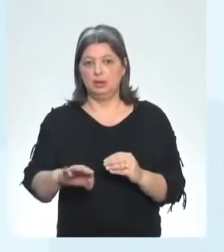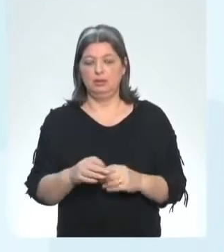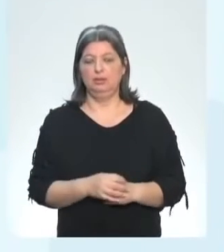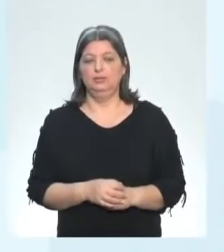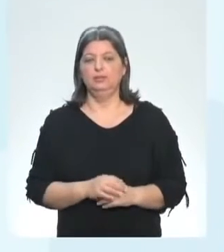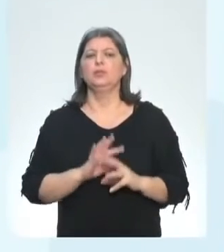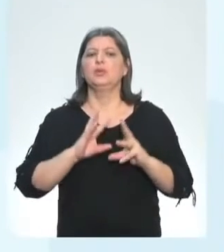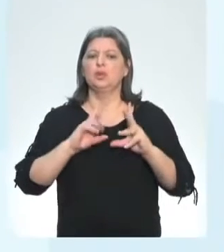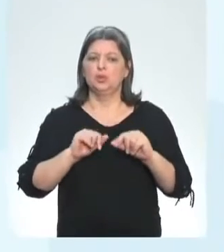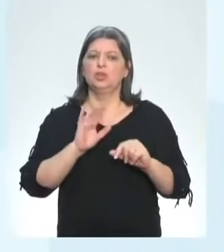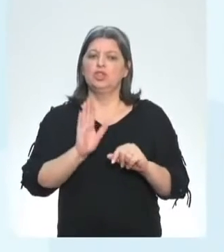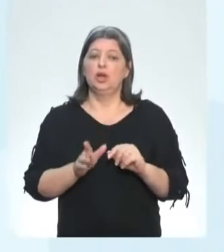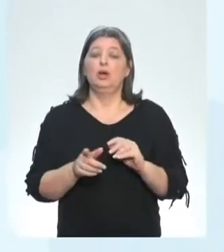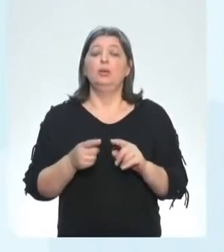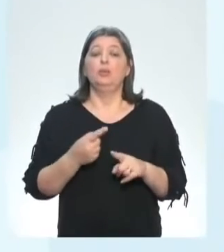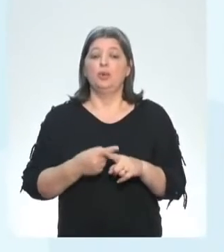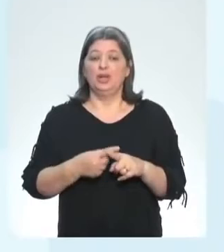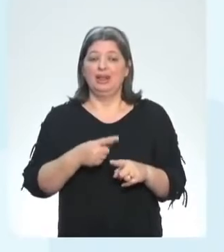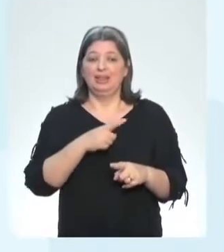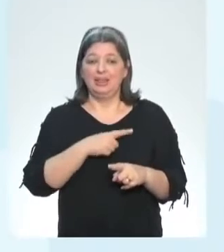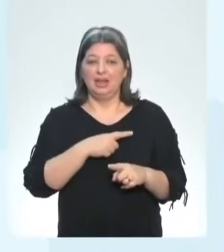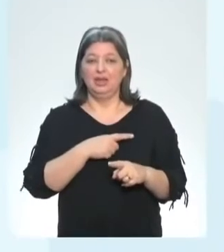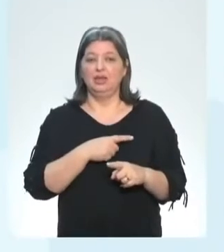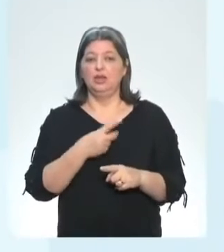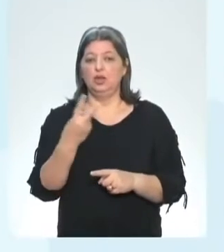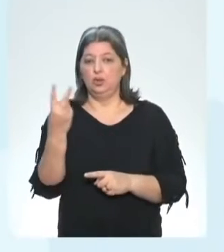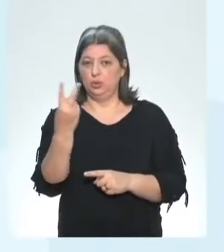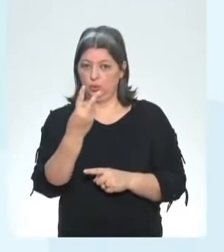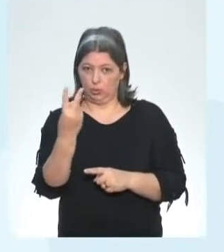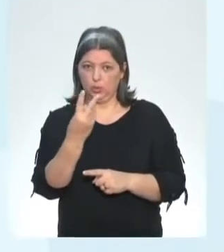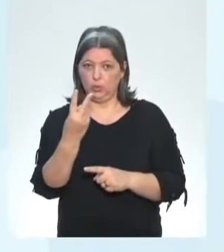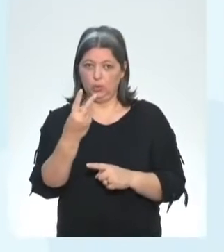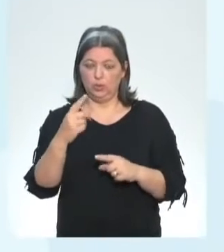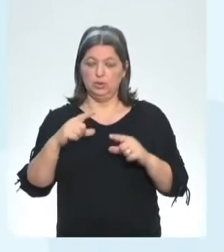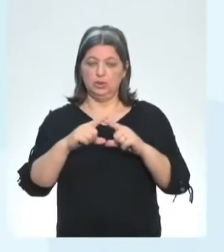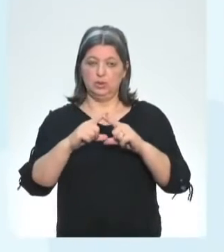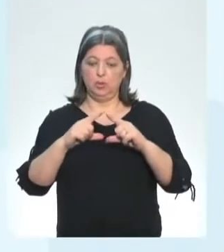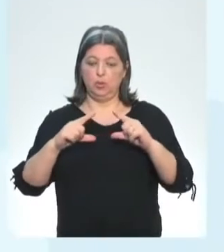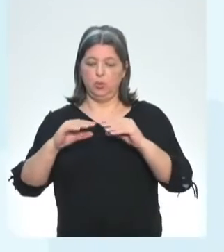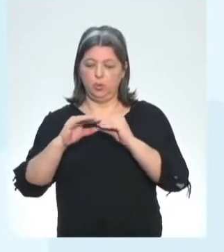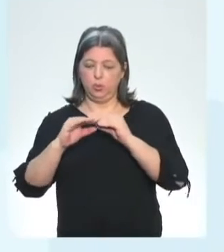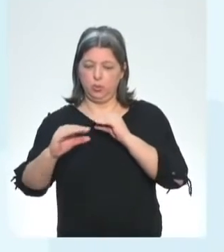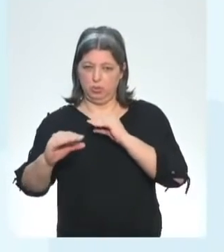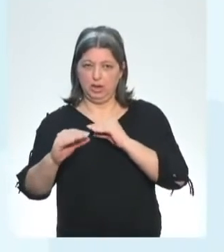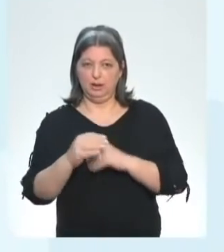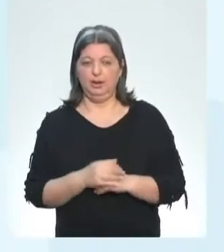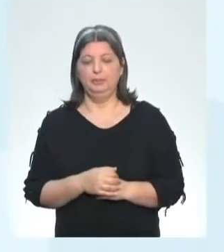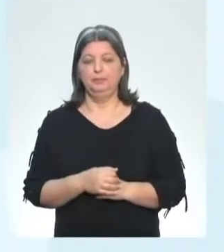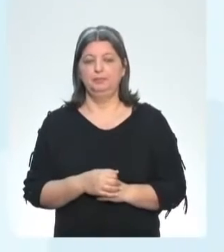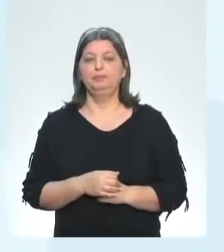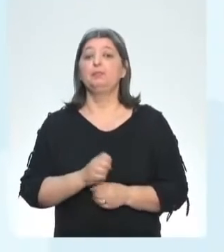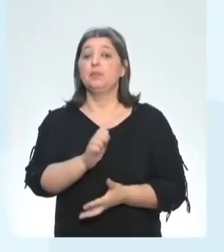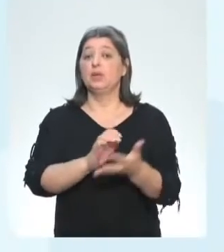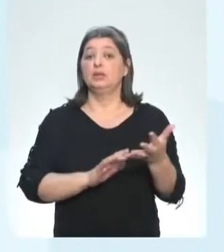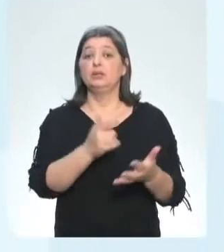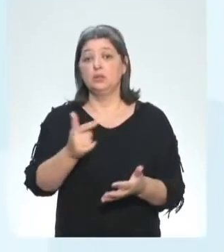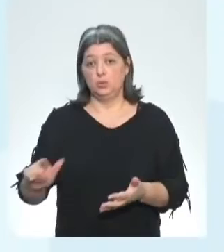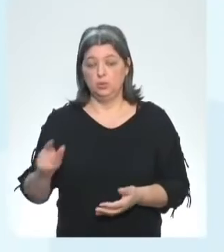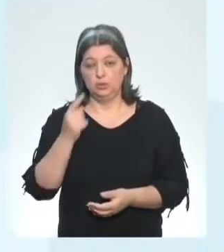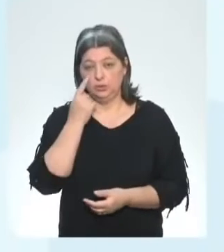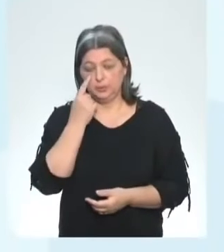tudo é garantido porque nós temos aí duas retas paralelas, tá certo? Vamos fazer o próximo exercício, então.